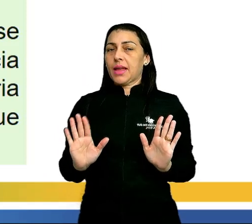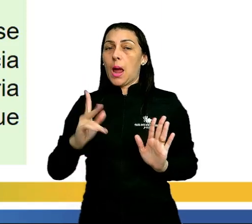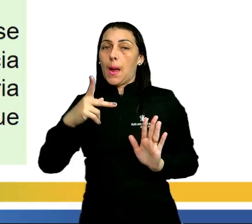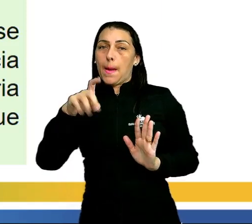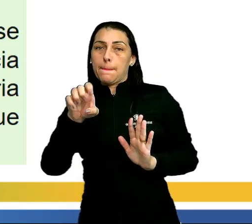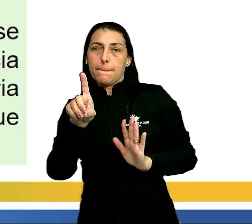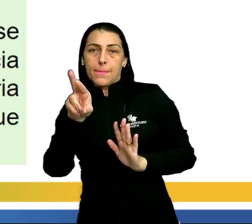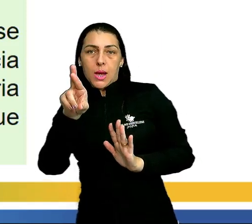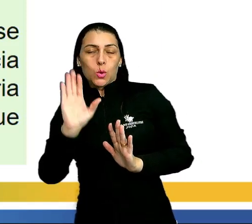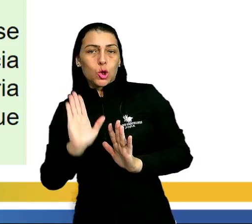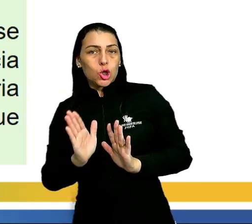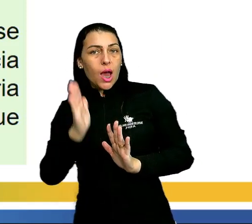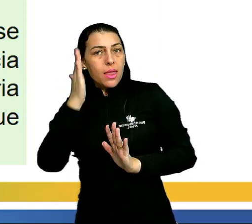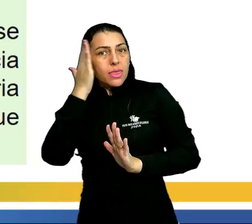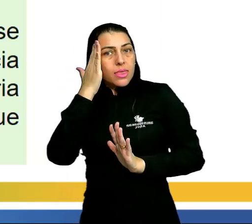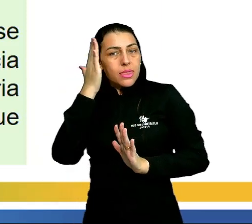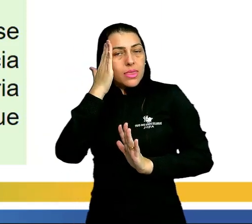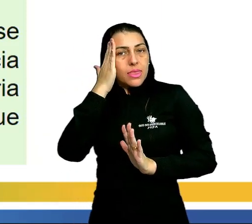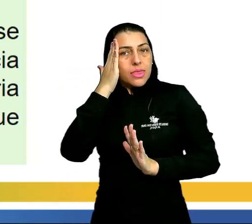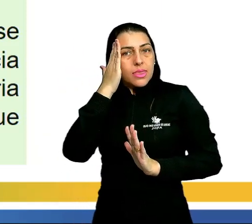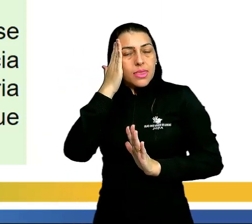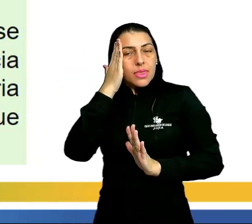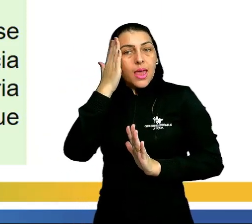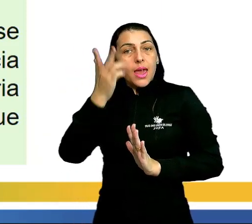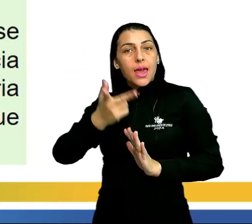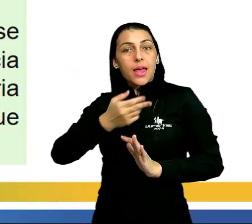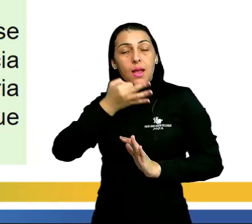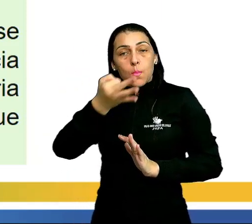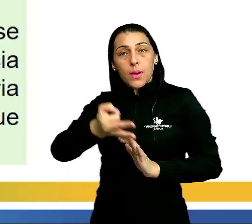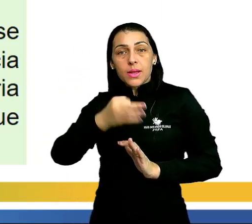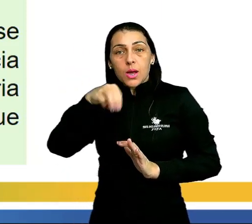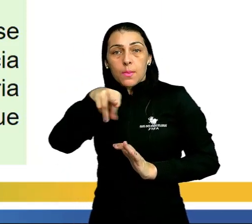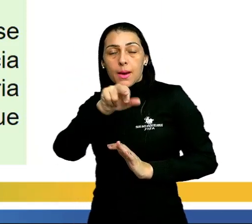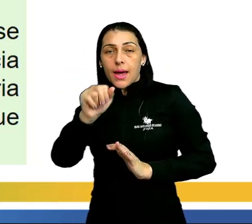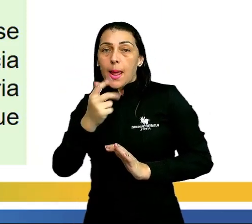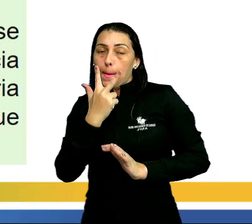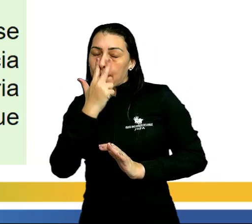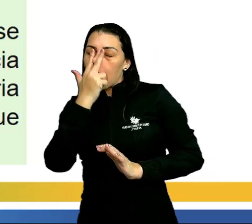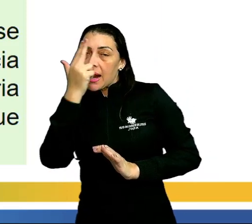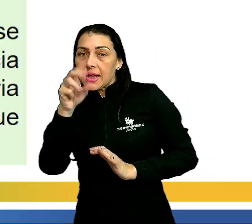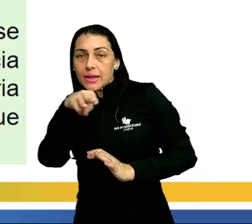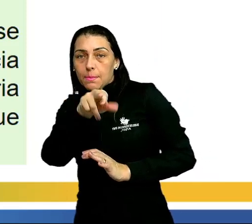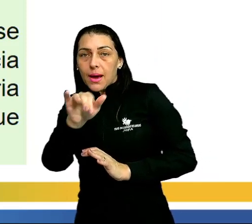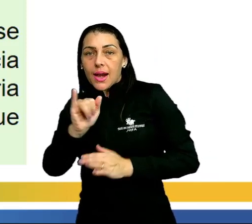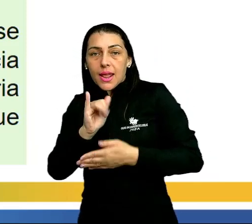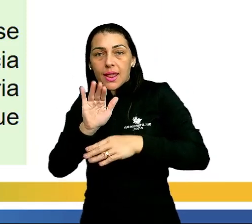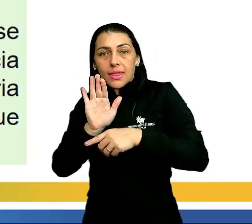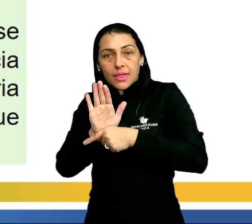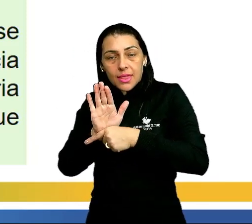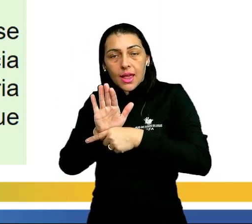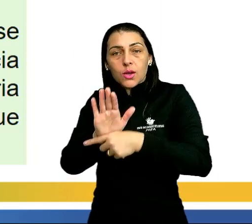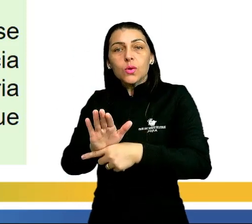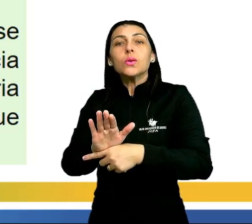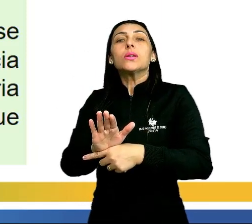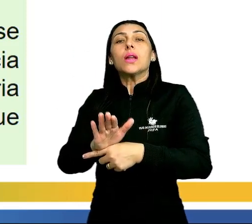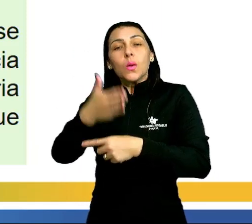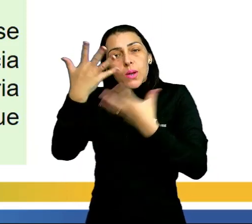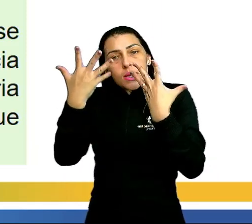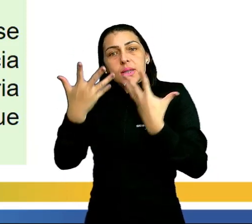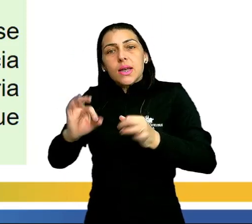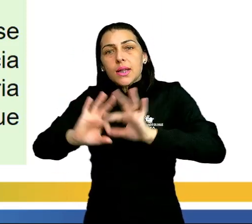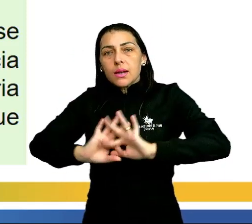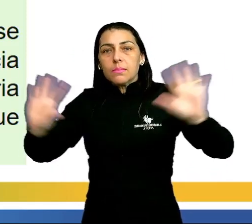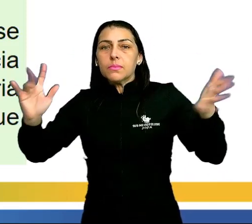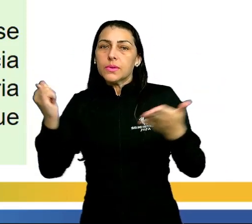Pedro já interpreta a argumentação de Maria como se ela estivesse defendendo a liberação das drogas. Se